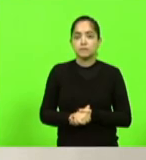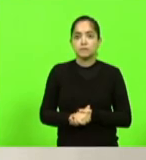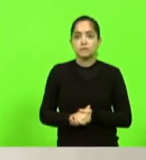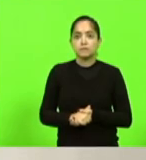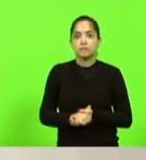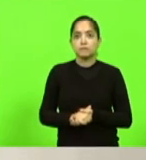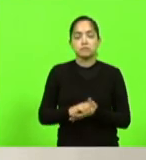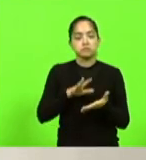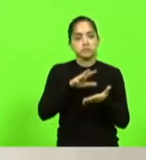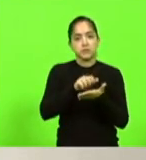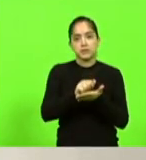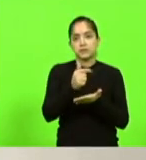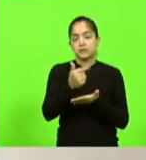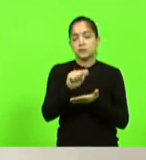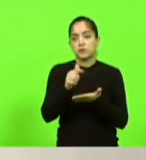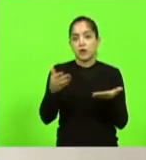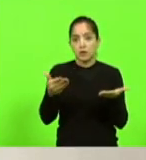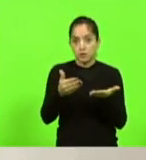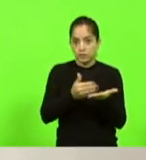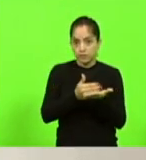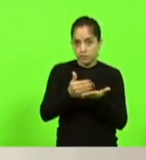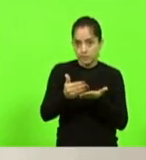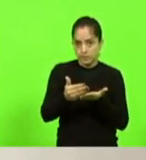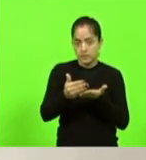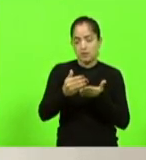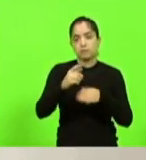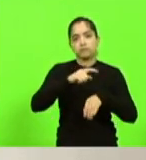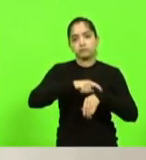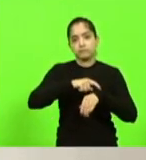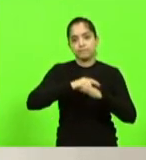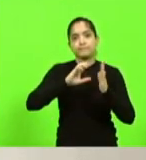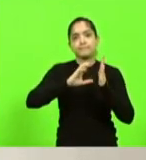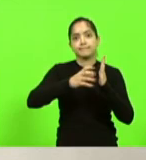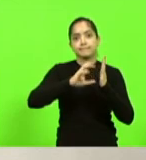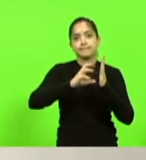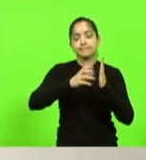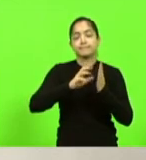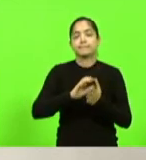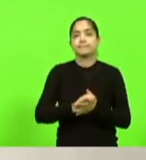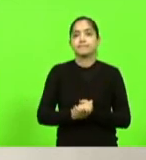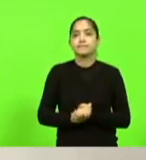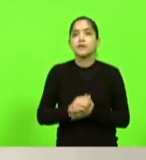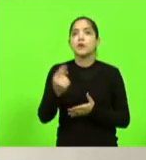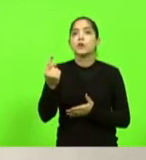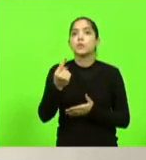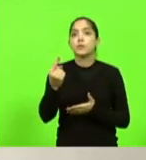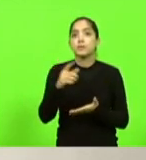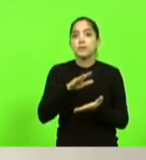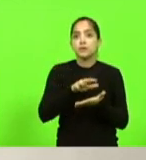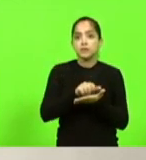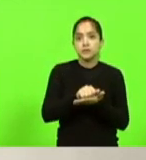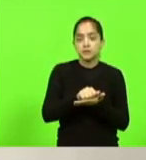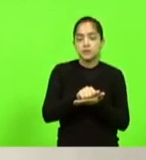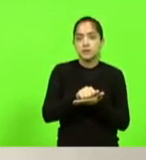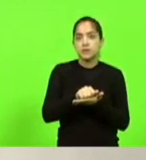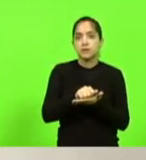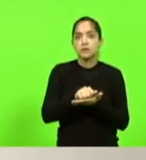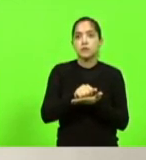Não havendo ninguém, passaremos, então, o horário destinado aos partidos políticos. Primeiro bloco do dia,